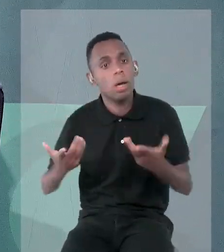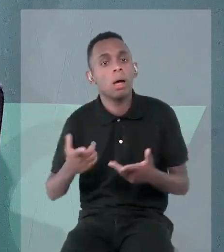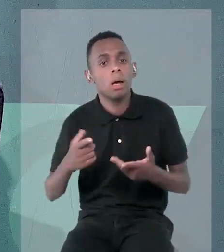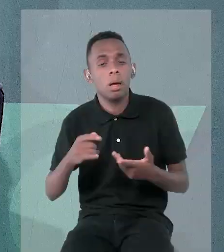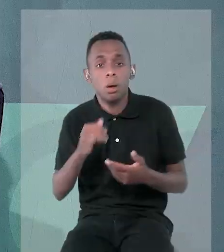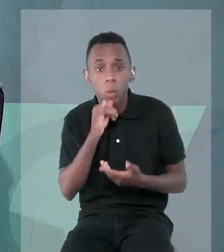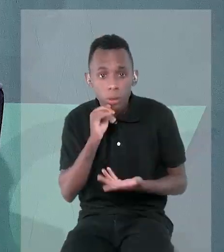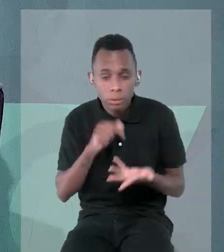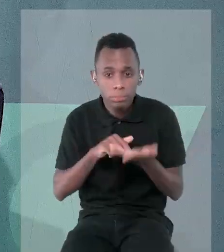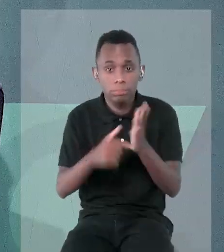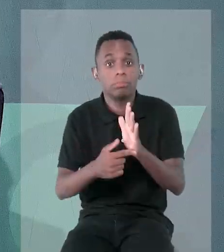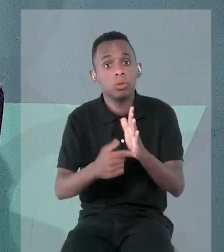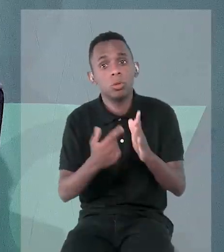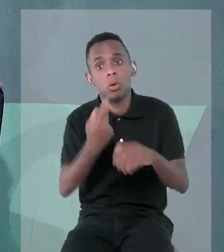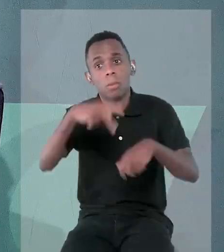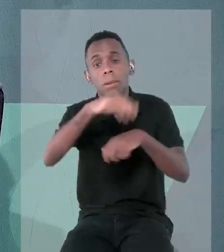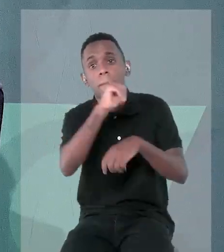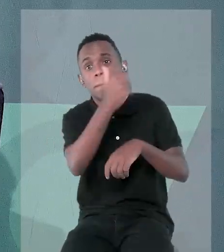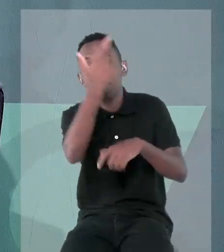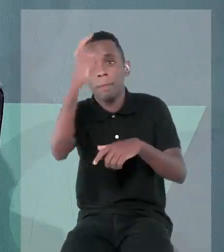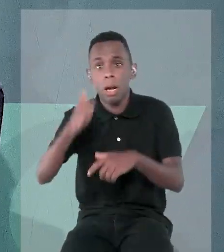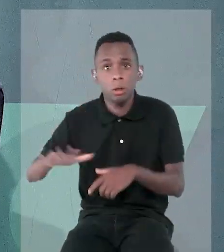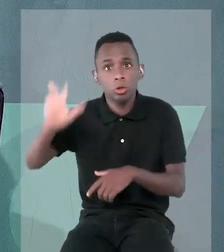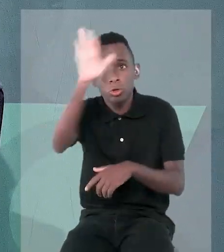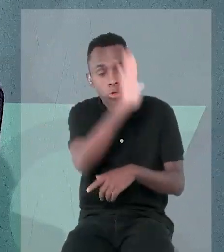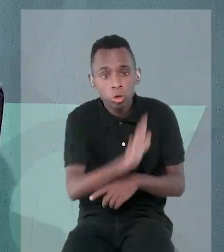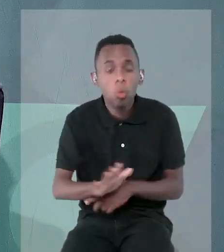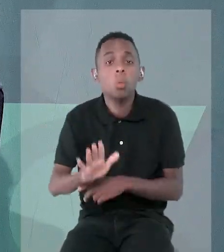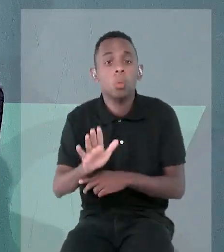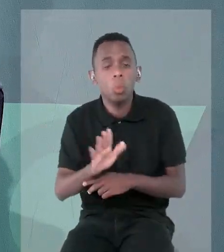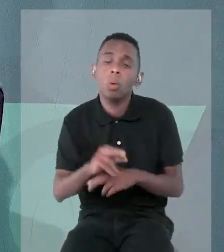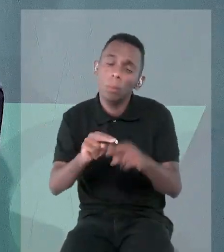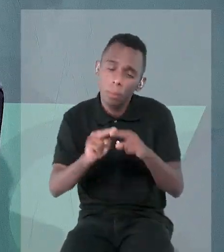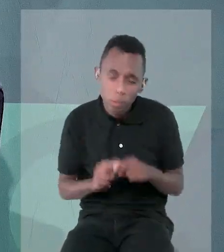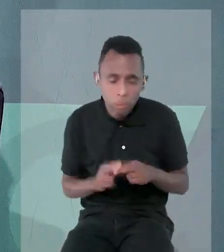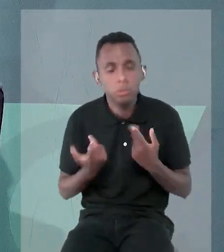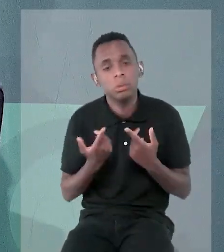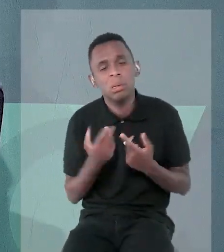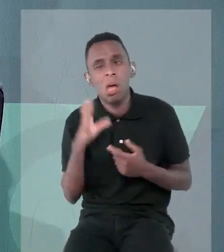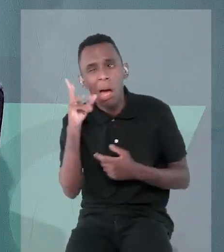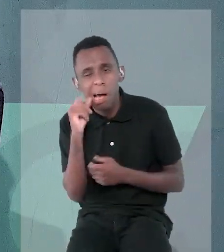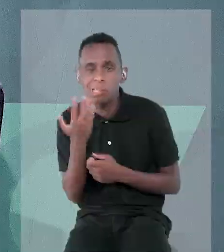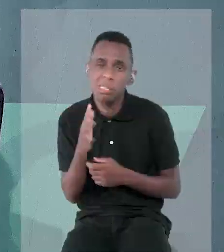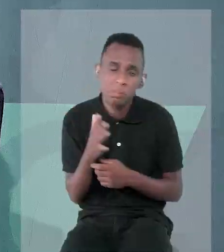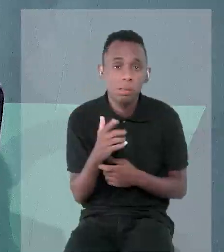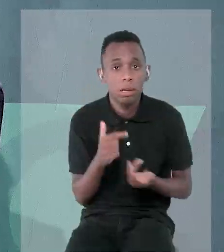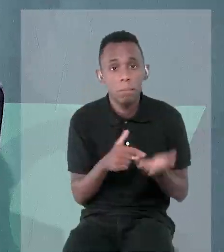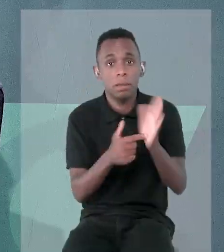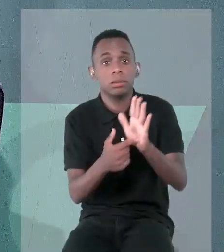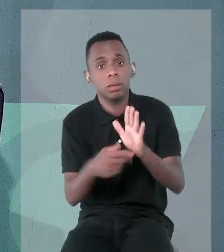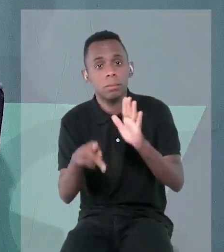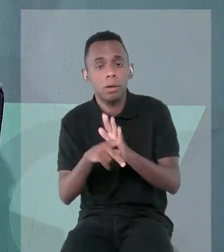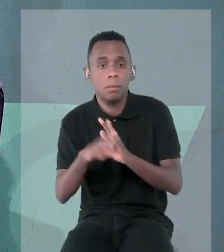trazer esse exemplo para o resto do Brasil e de voltar. E aí, para isso, nós estamos prevendo de apresentar esse programa